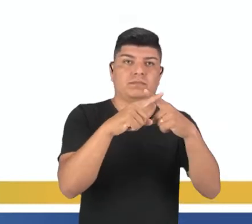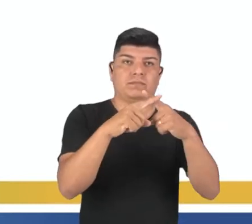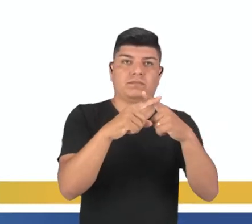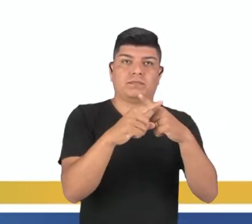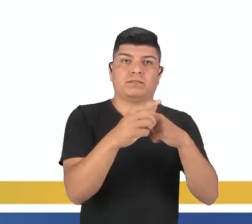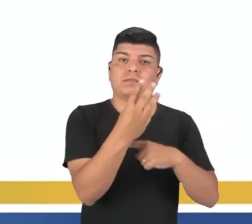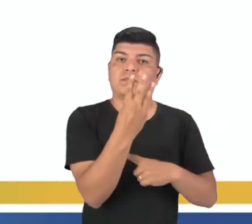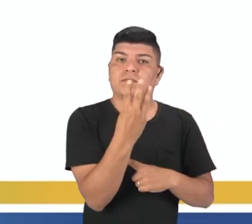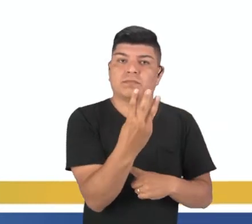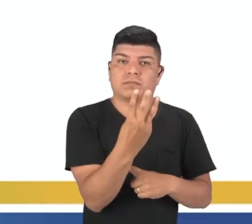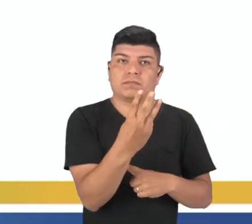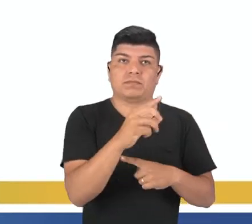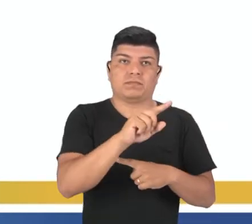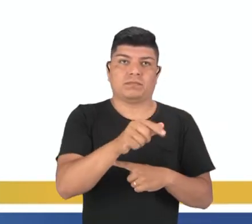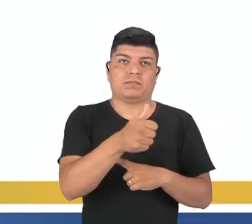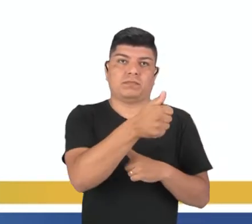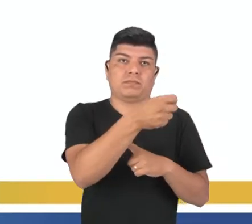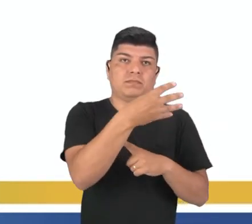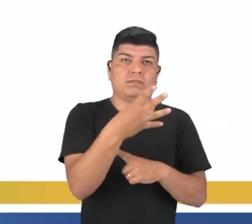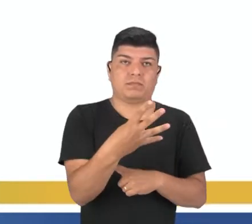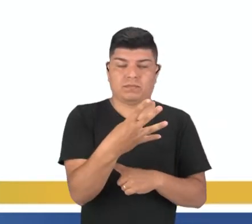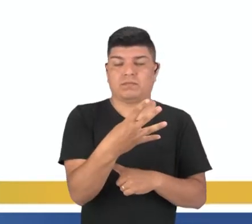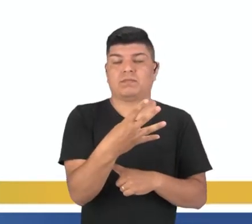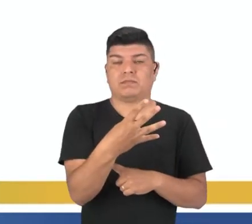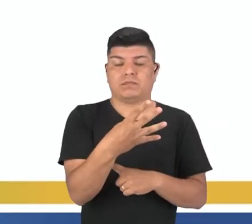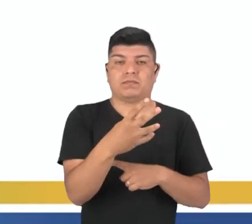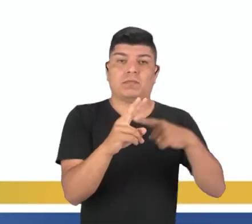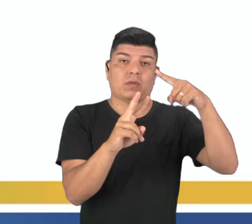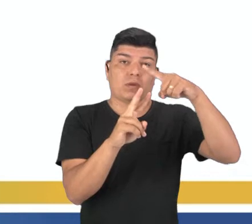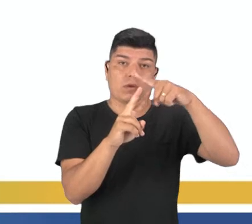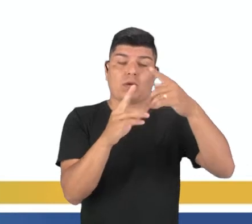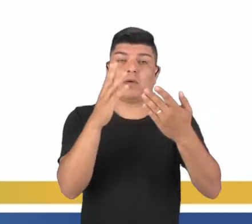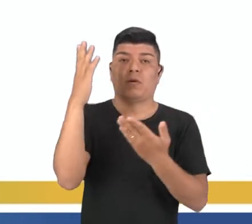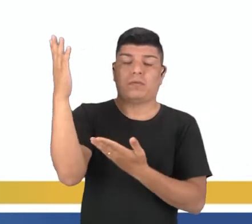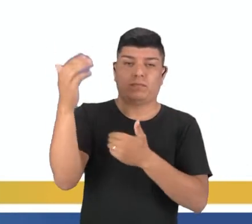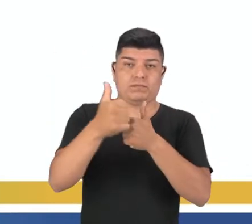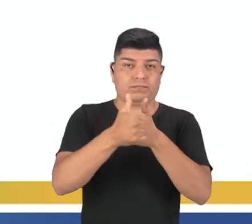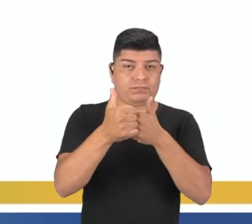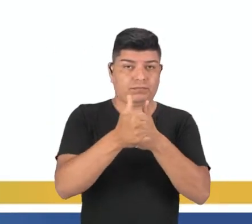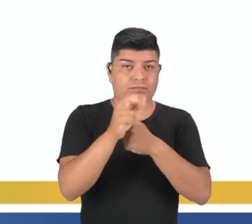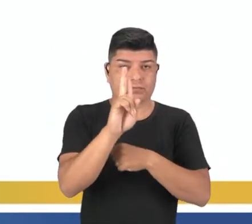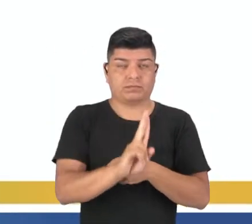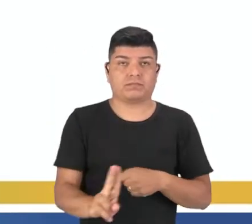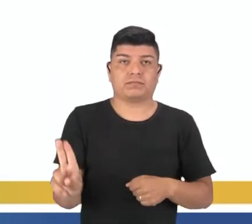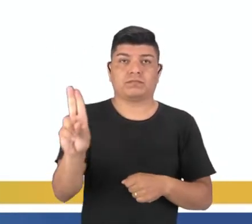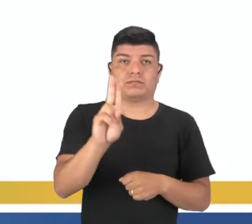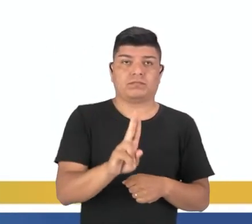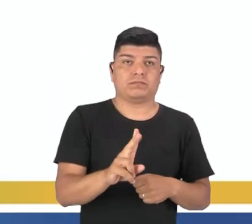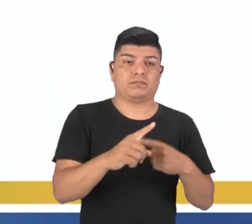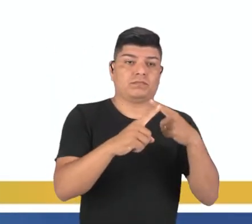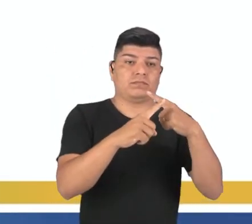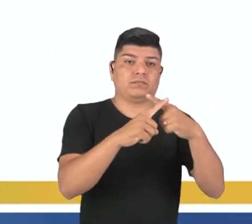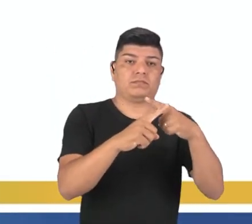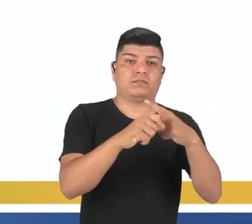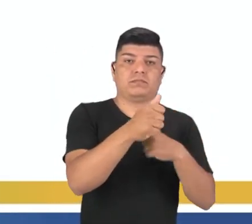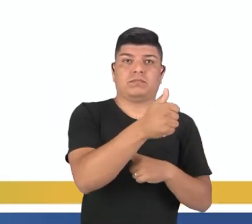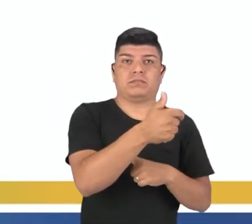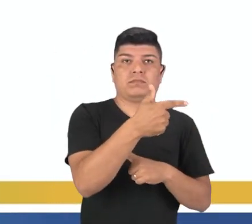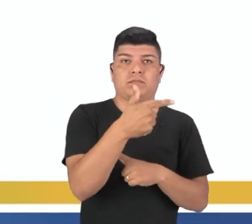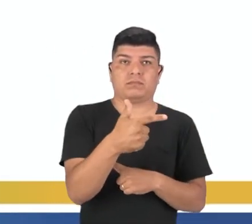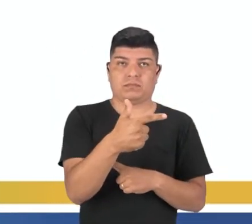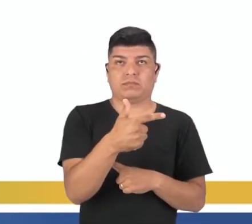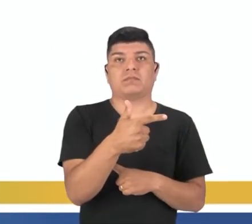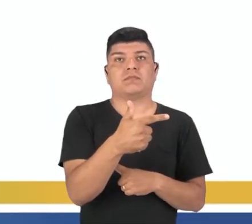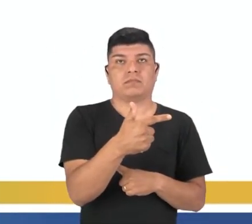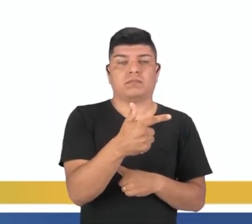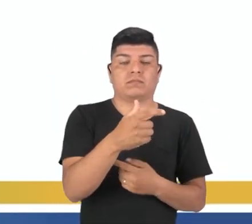quadrado, vezes 3,14, que é o nosso π, aí a aproximação de π que nós estamos utilizando, vezes a altura